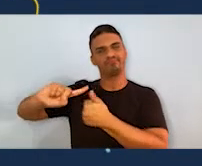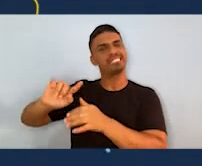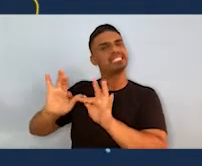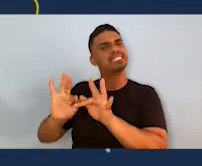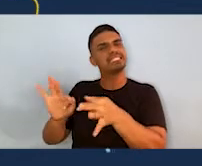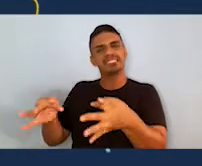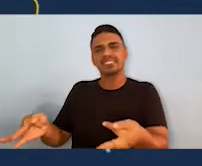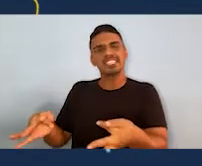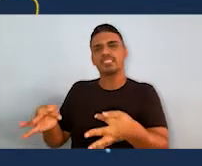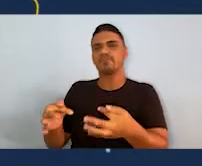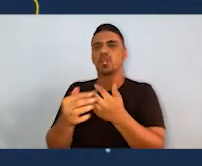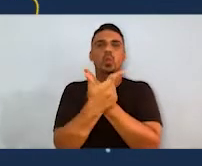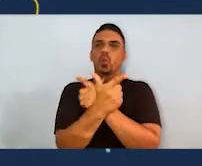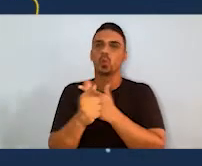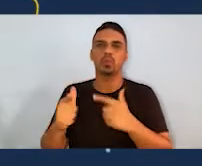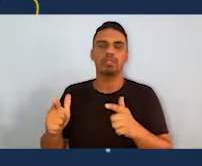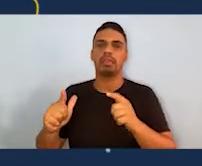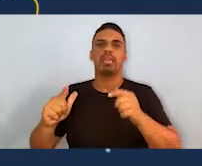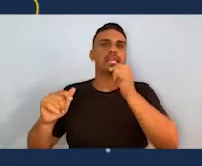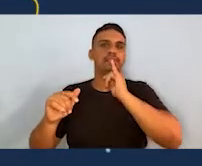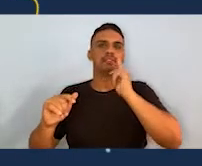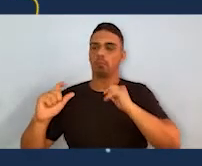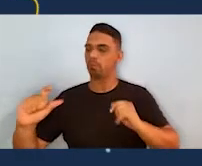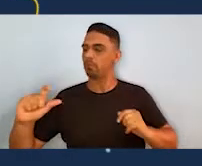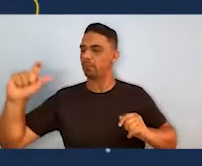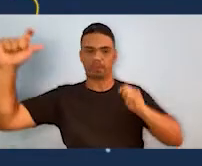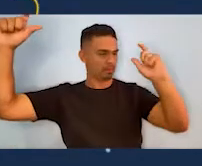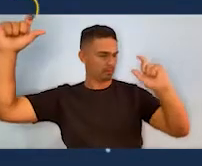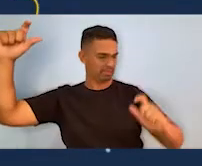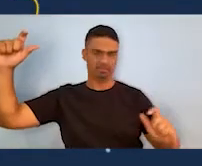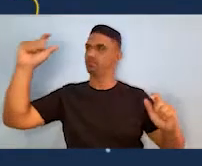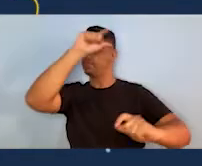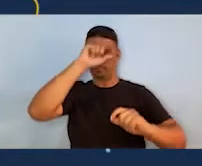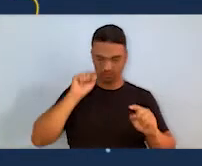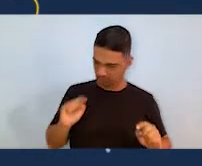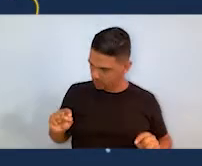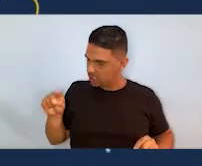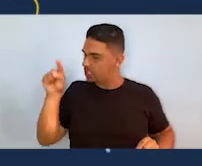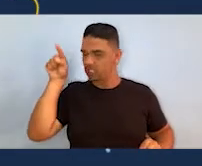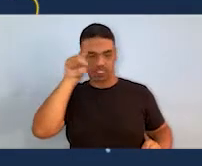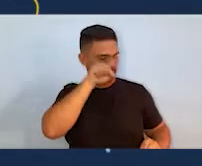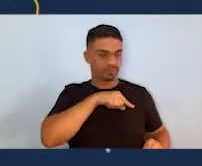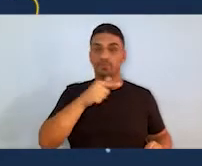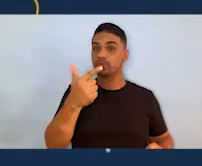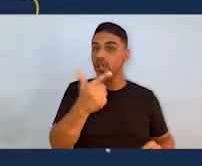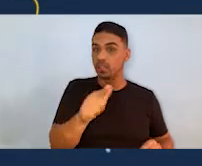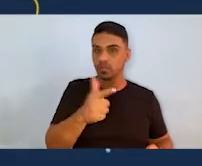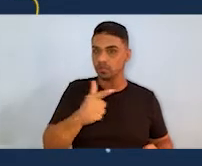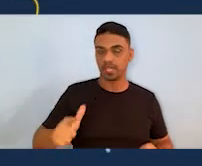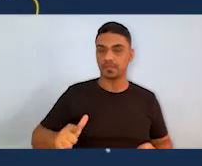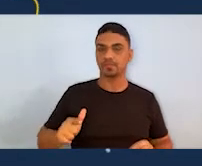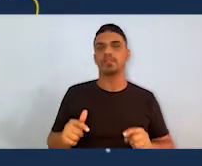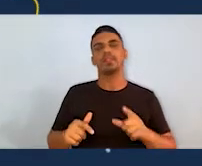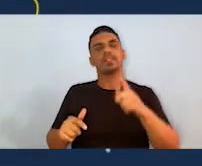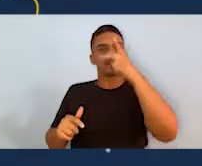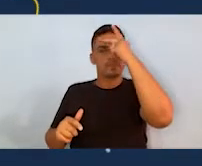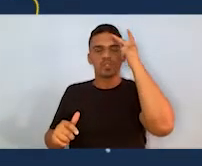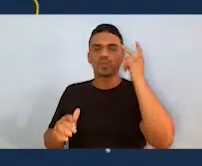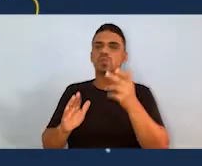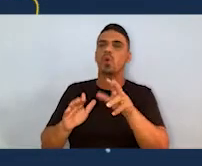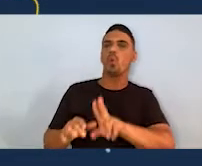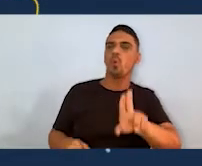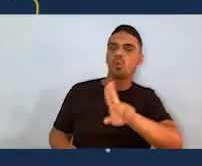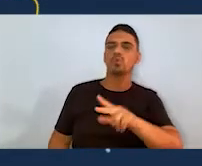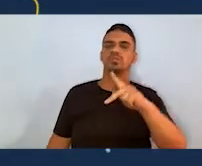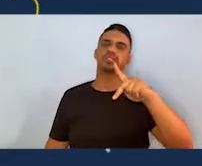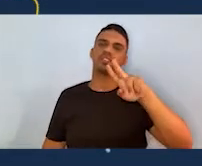bem enxuto, ele não tem coisa demais na tela, né? Então, isso é bem legal. Mas tem outros softwares, tem gente que usa o Photoshop,